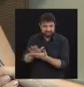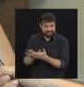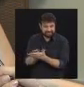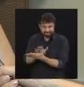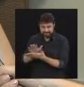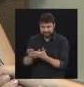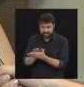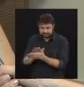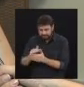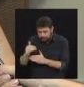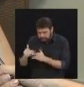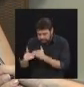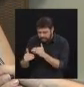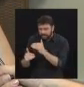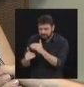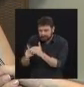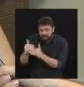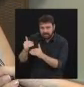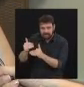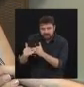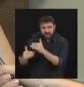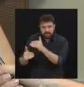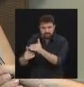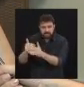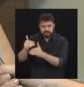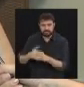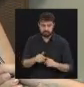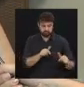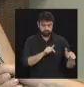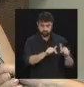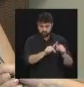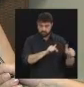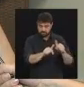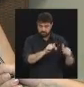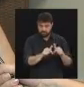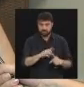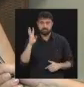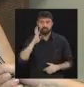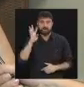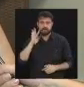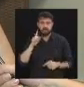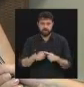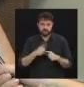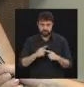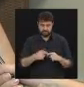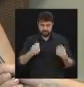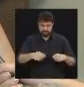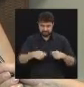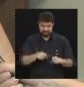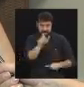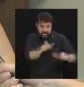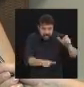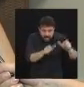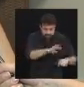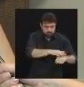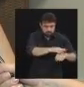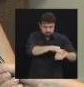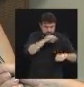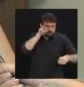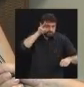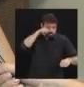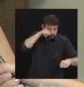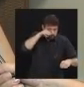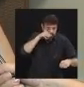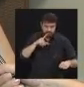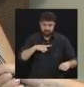Então, o trabalho é muito bacana porque é um trabalho de 2 mãos, né? As pessoas portadoras de